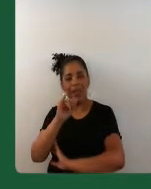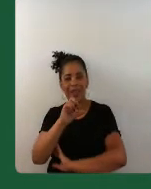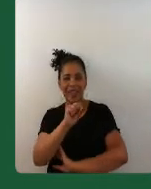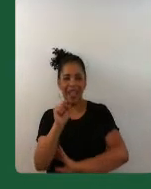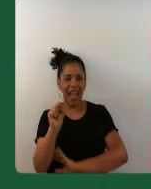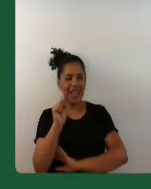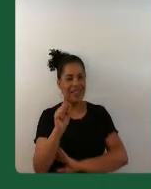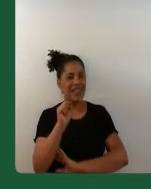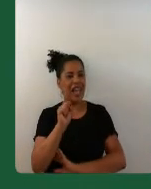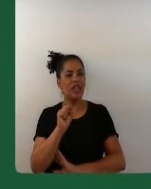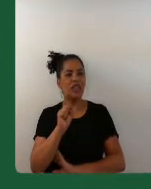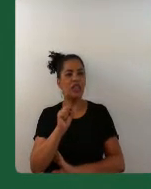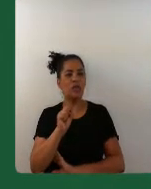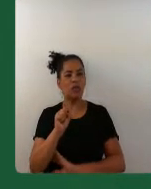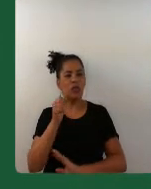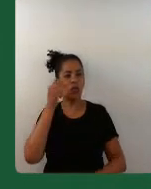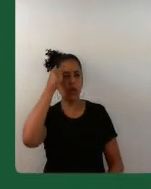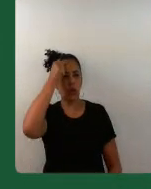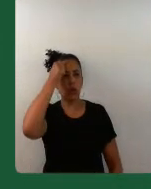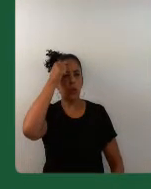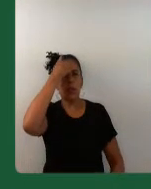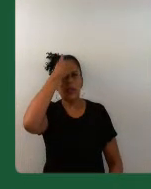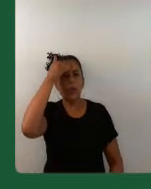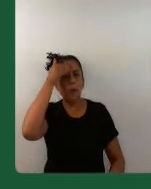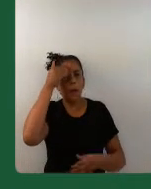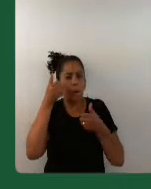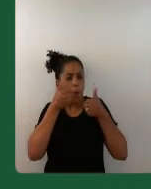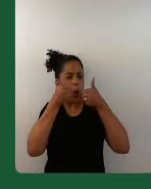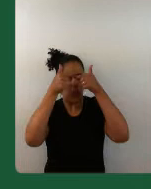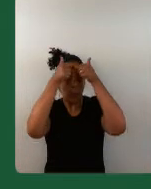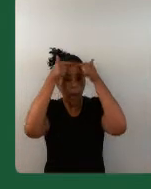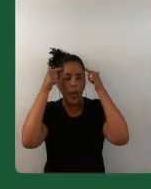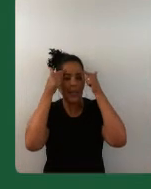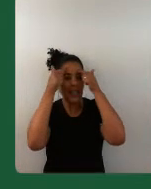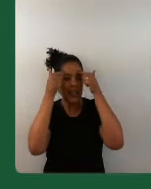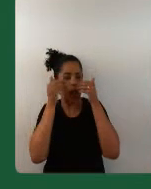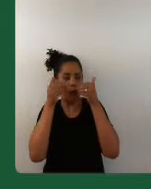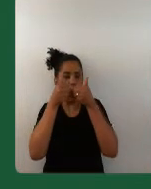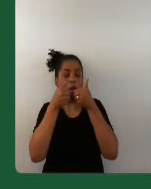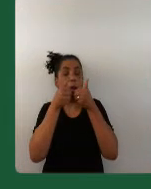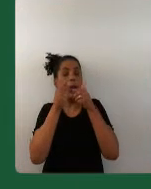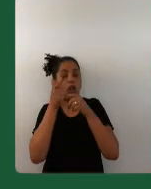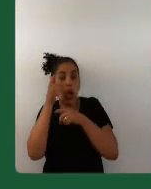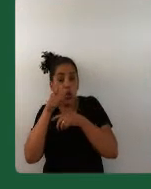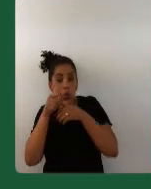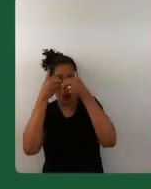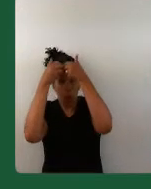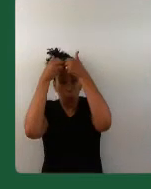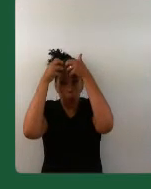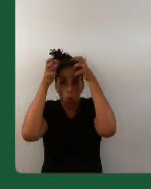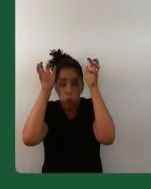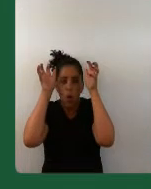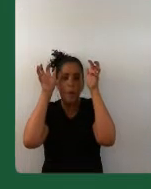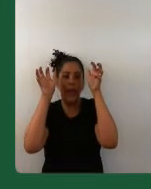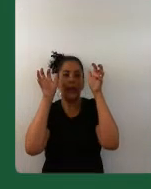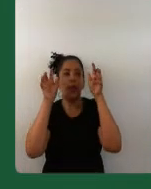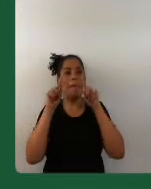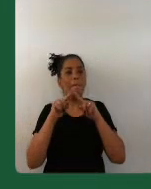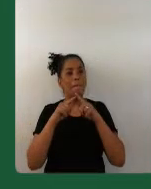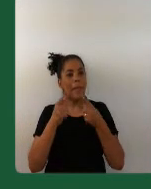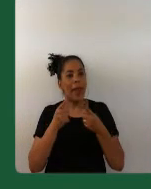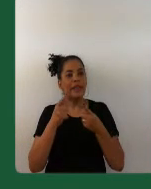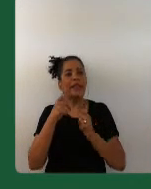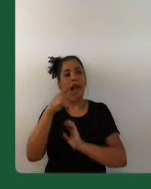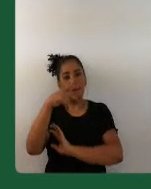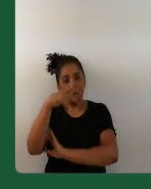aqui, próxima à testa, né? Porém, o resto está tudo aberto. Na síndrome de Pfeiffer, ela é uma